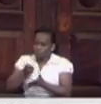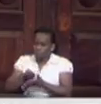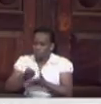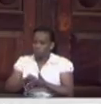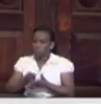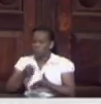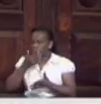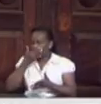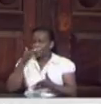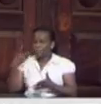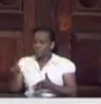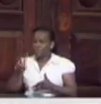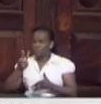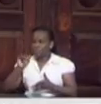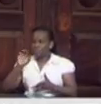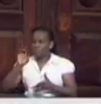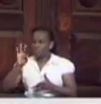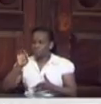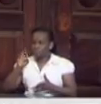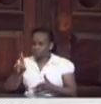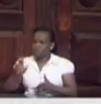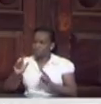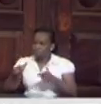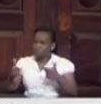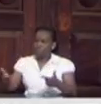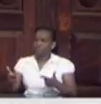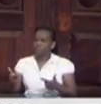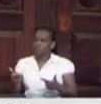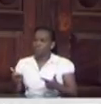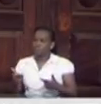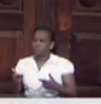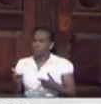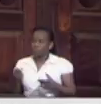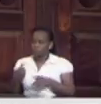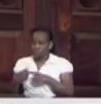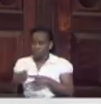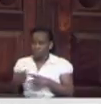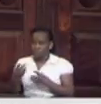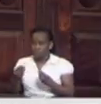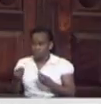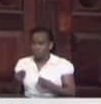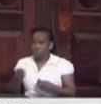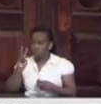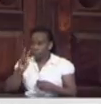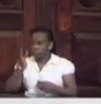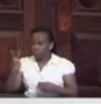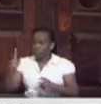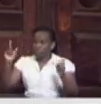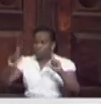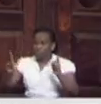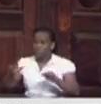secretário Wagner Victer uma ação que, por muito, a gente fica ouvindo pela imprensa, às vezes a própria